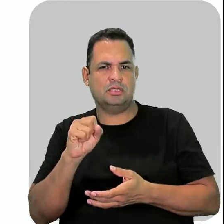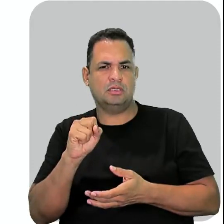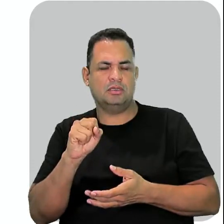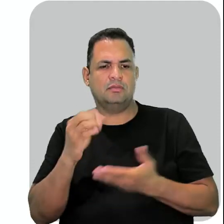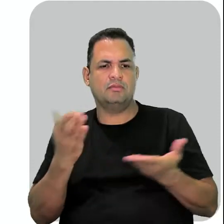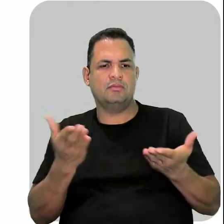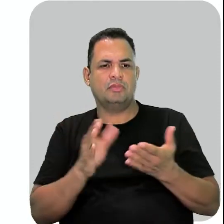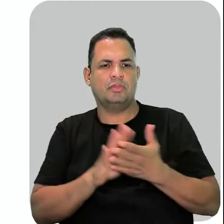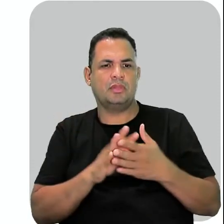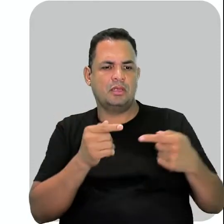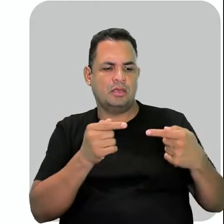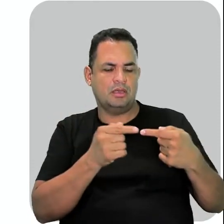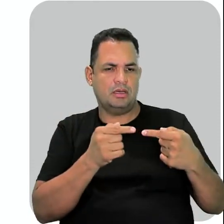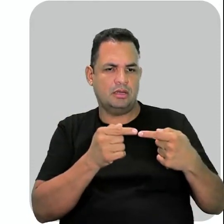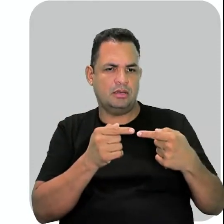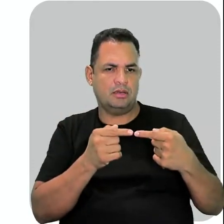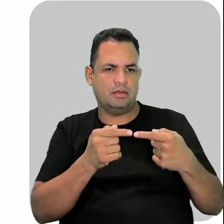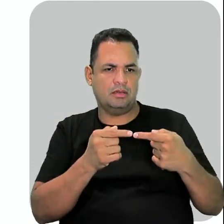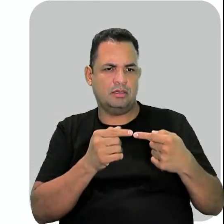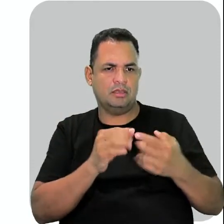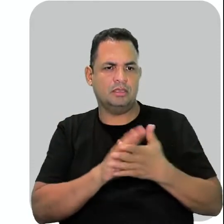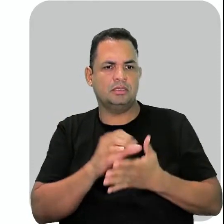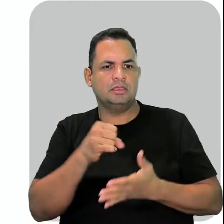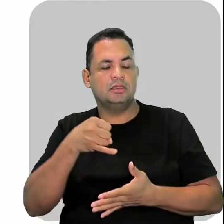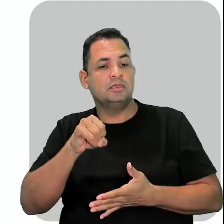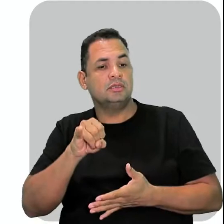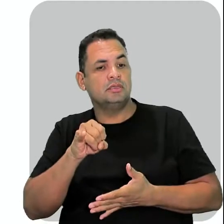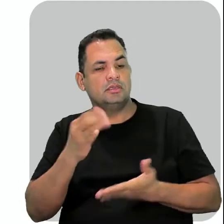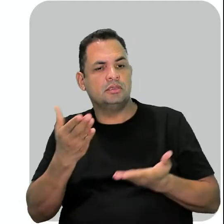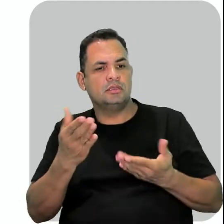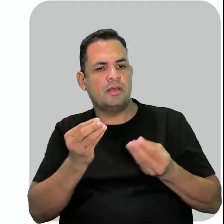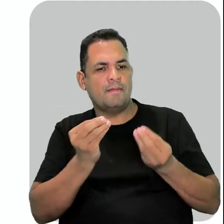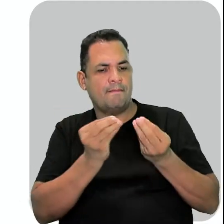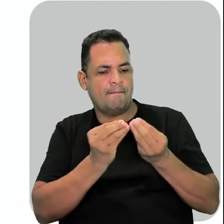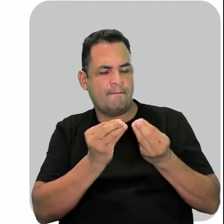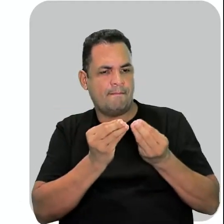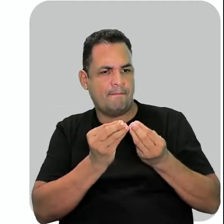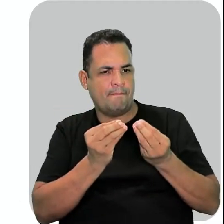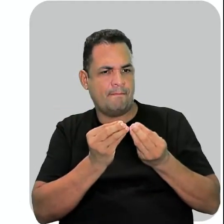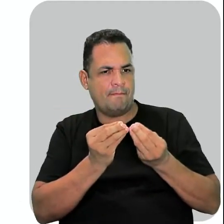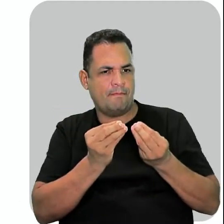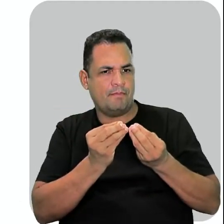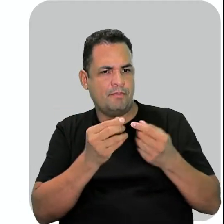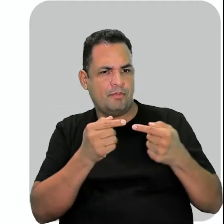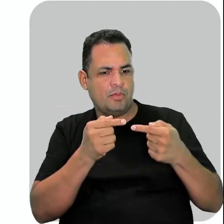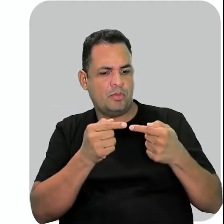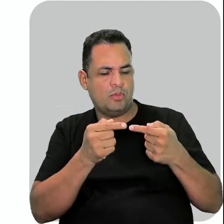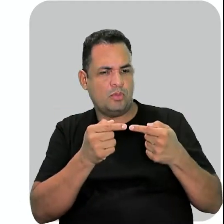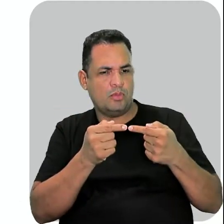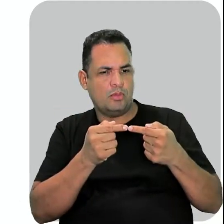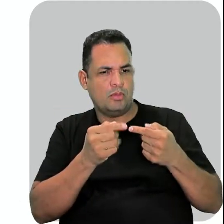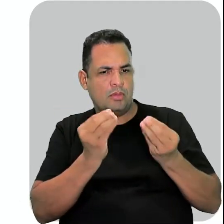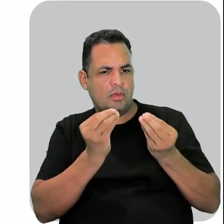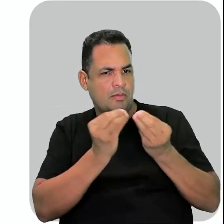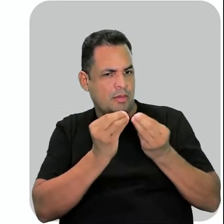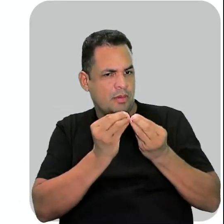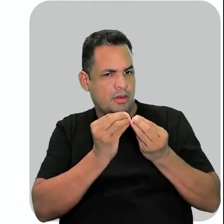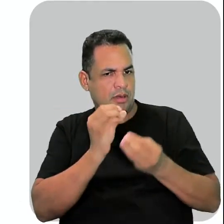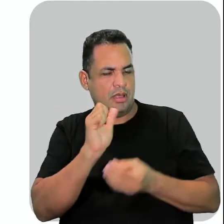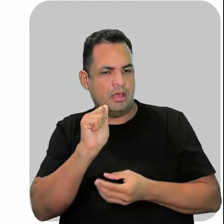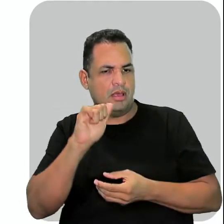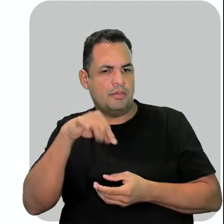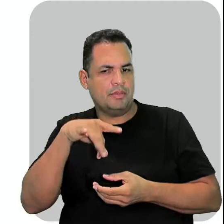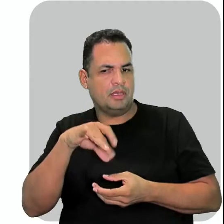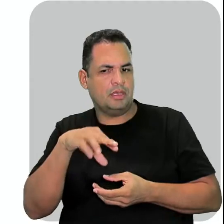gente ligou uma com a outra. Se aquela molécula lá fosse ligar agora a uma molécula da